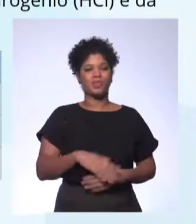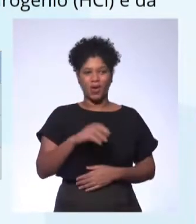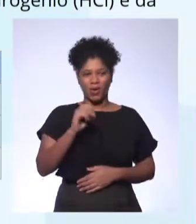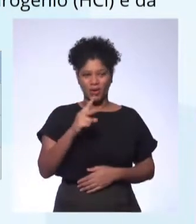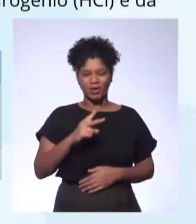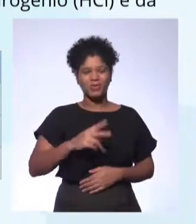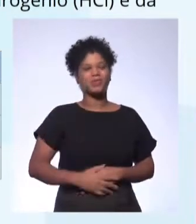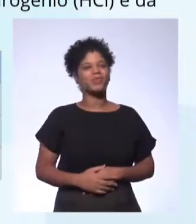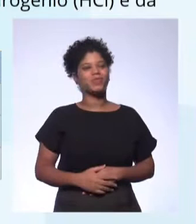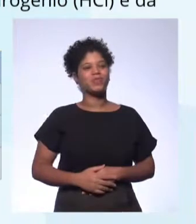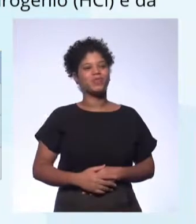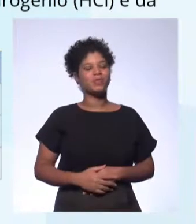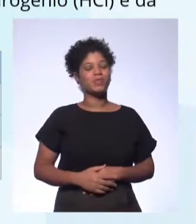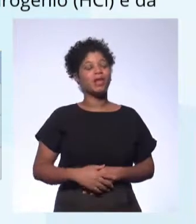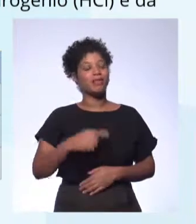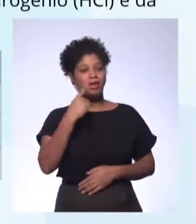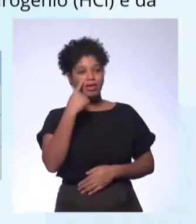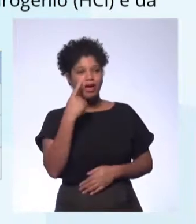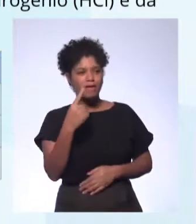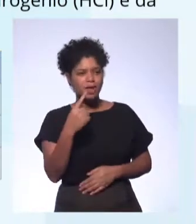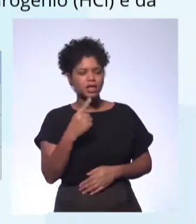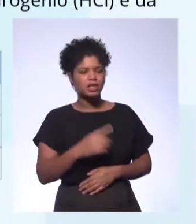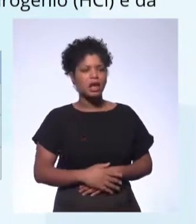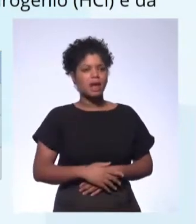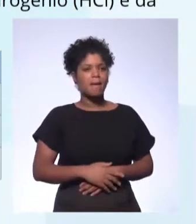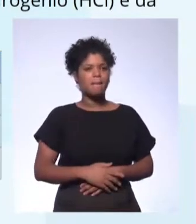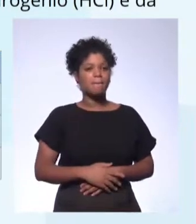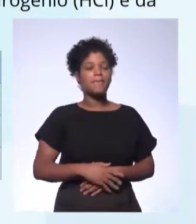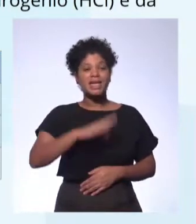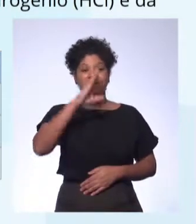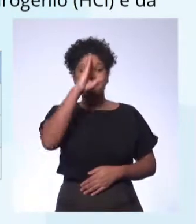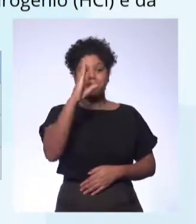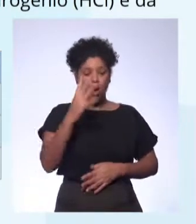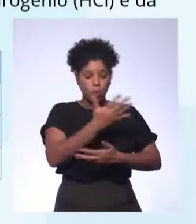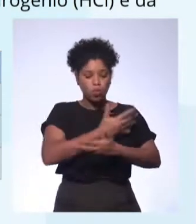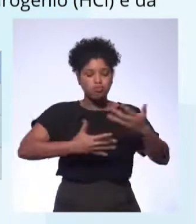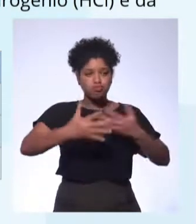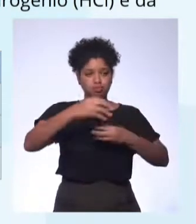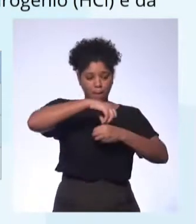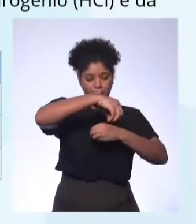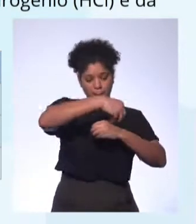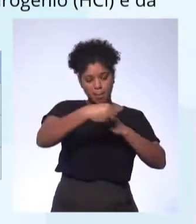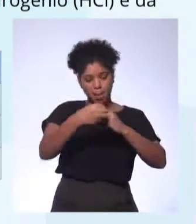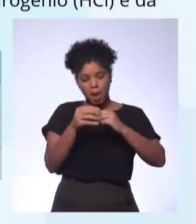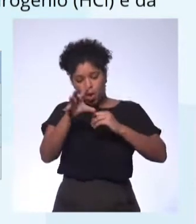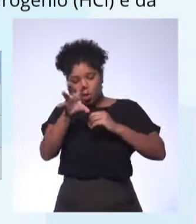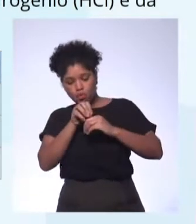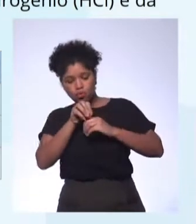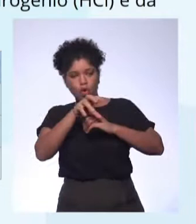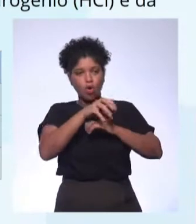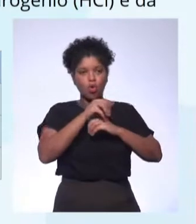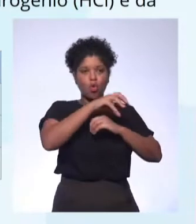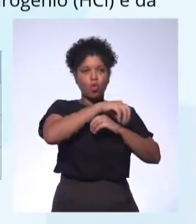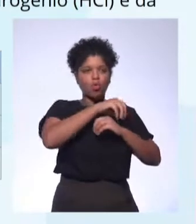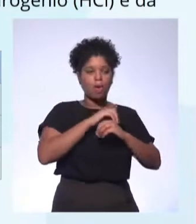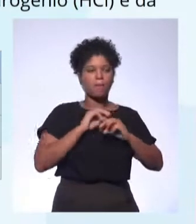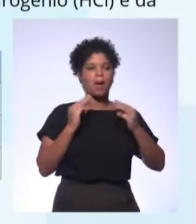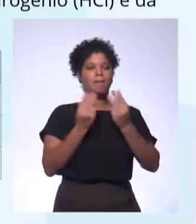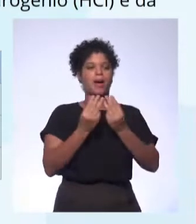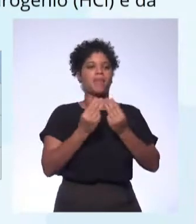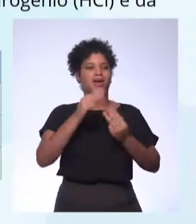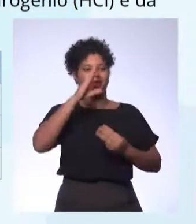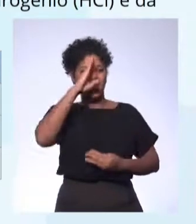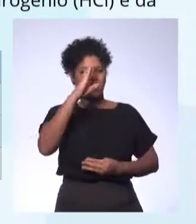Ok então aqui conforme maior for a interação entre as moléculas Ok maior